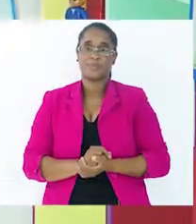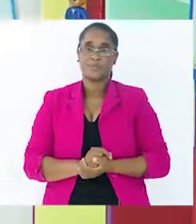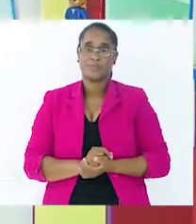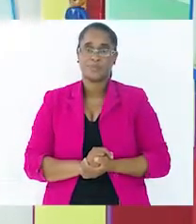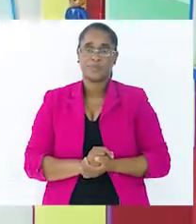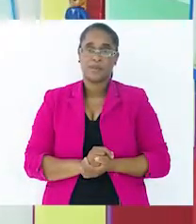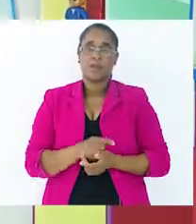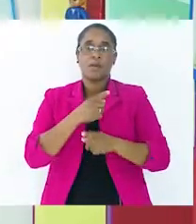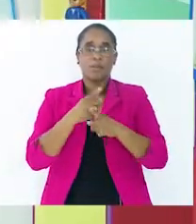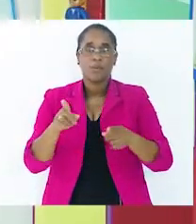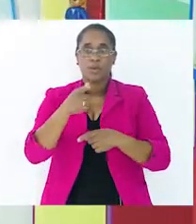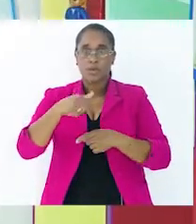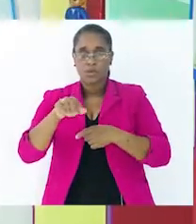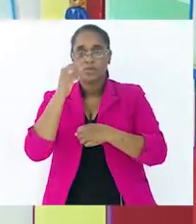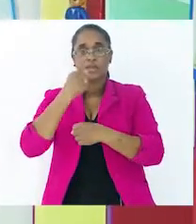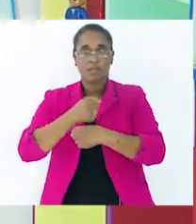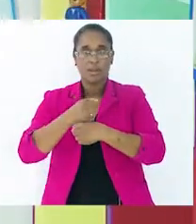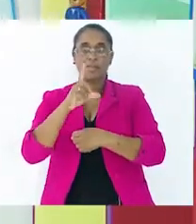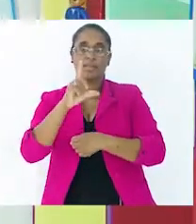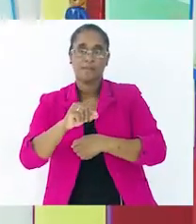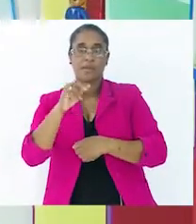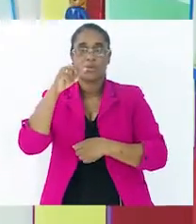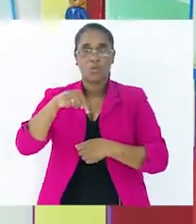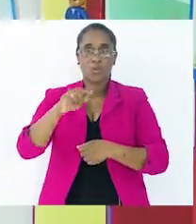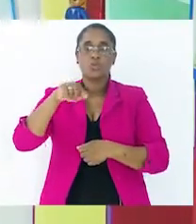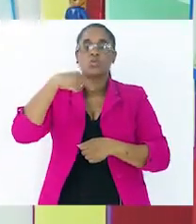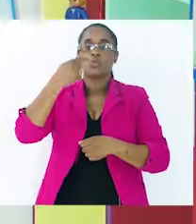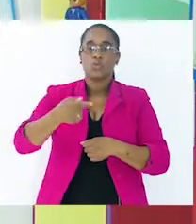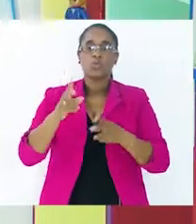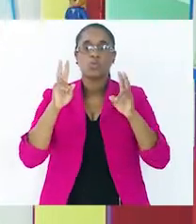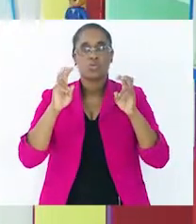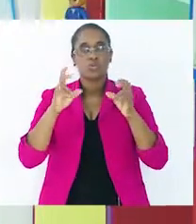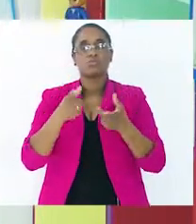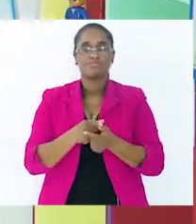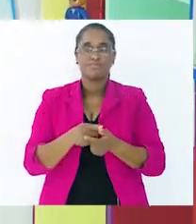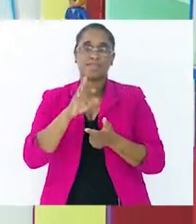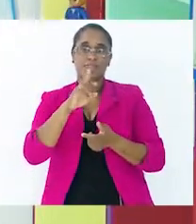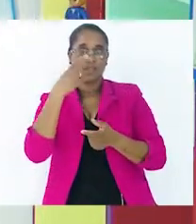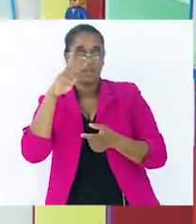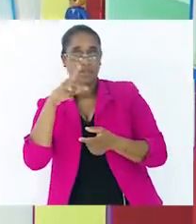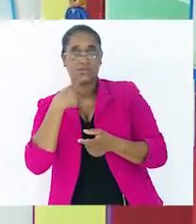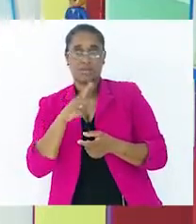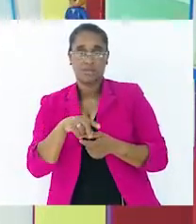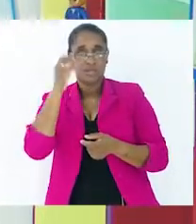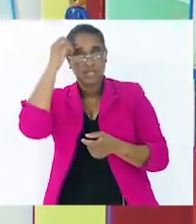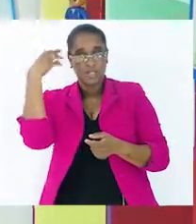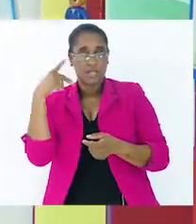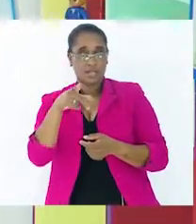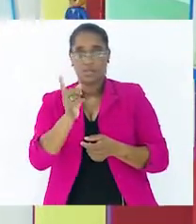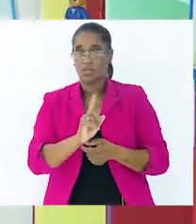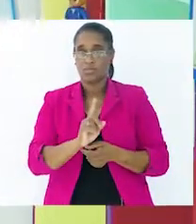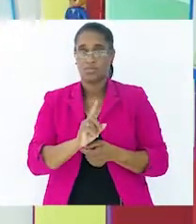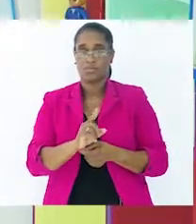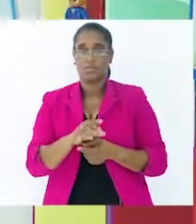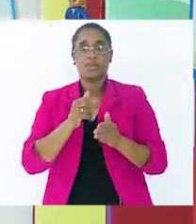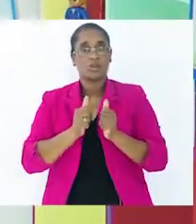texto, porque nós vamos trabalhar também hoje um outro conteúdo em revisão, certo? Não te esqueças, acompanhar